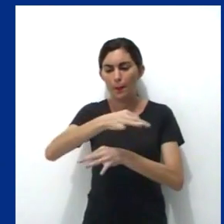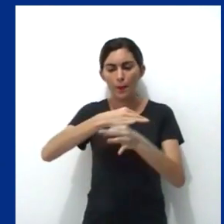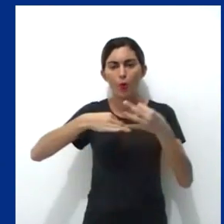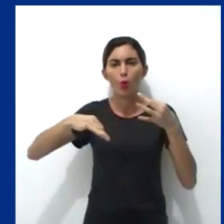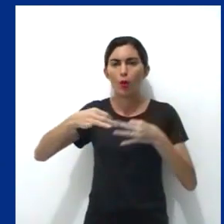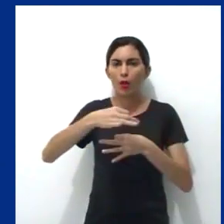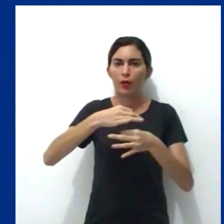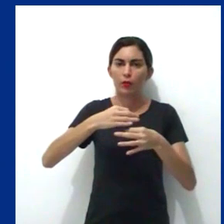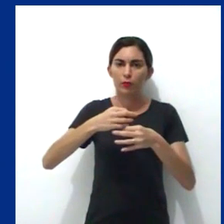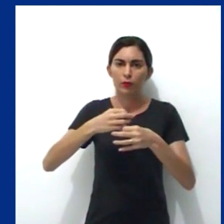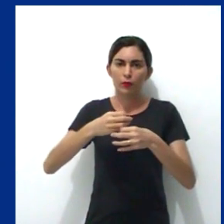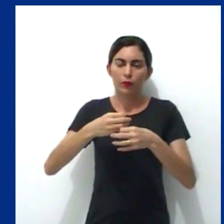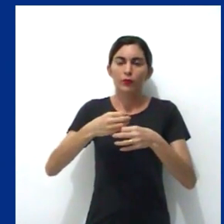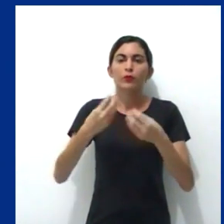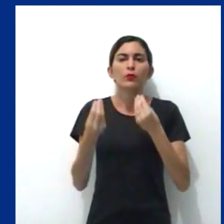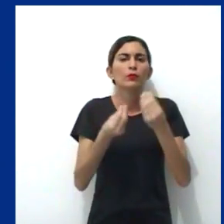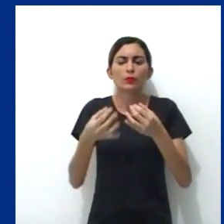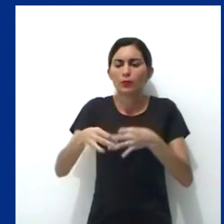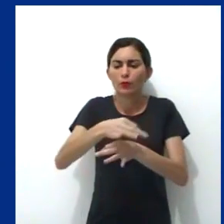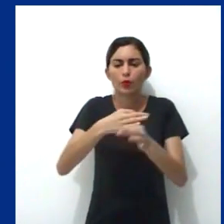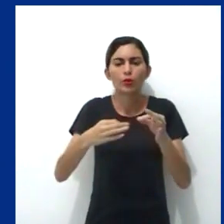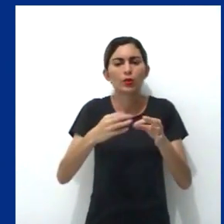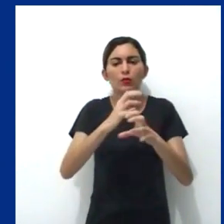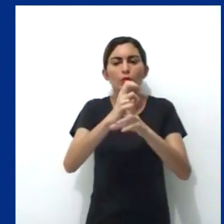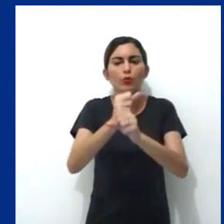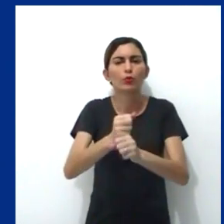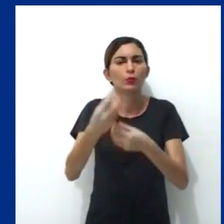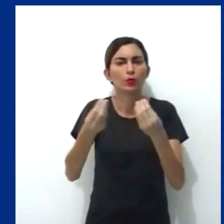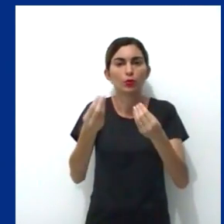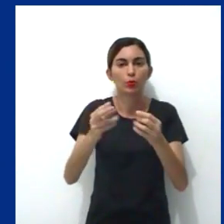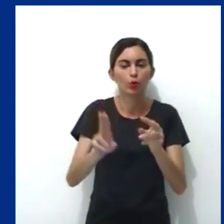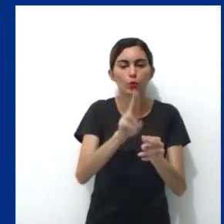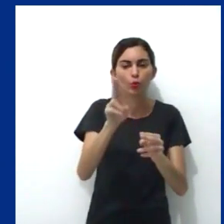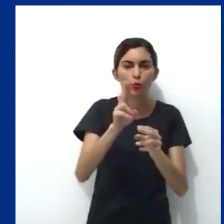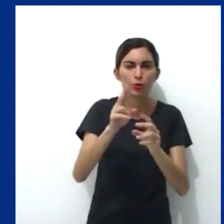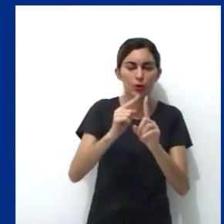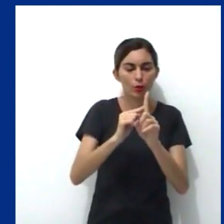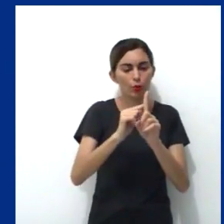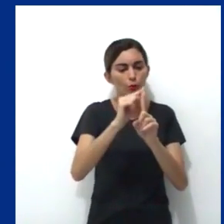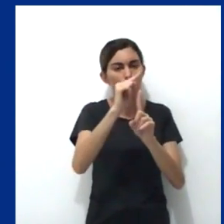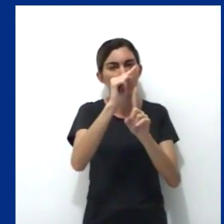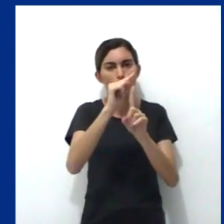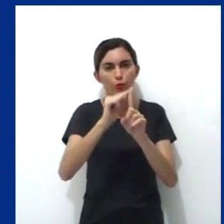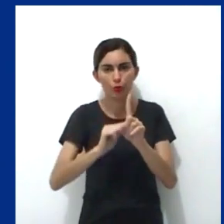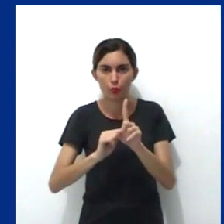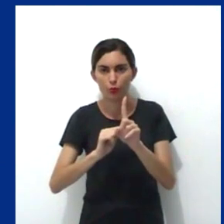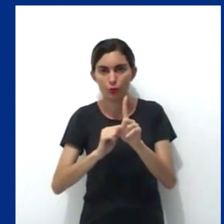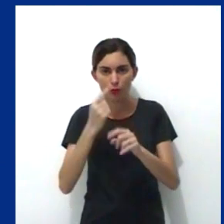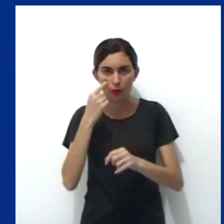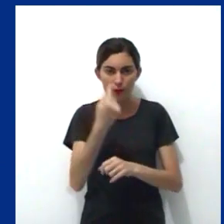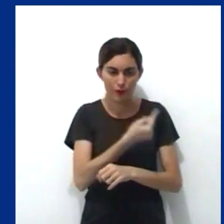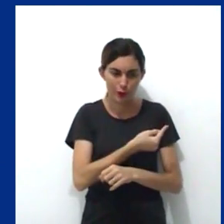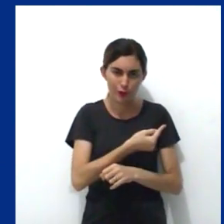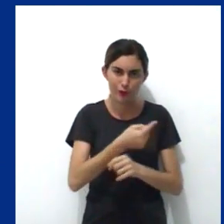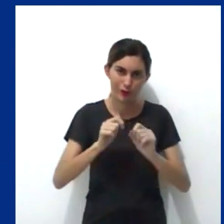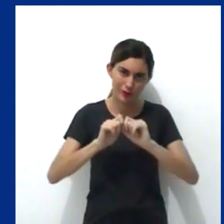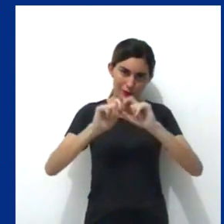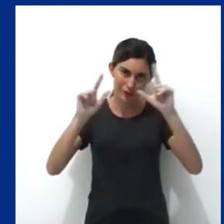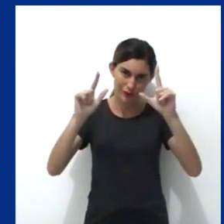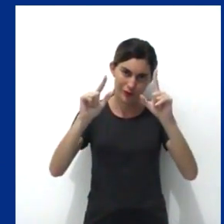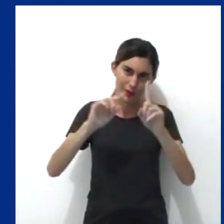Vamos começar por temperatura. O que é temperatura? É uma grandeza física que